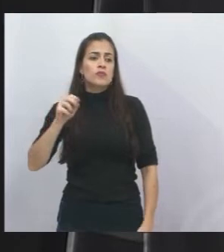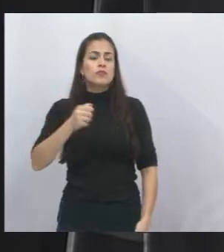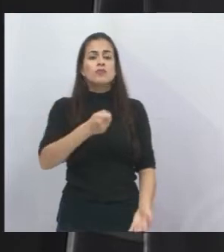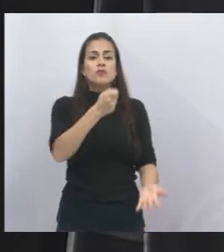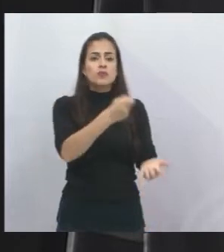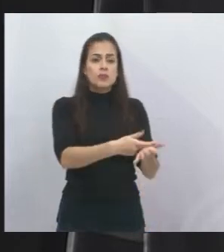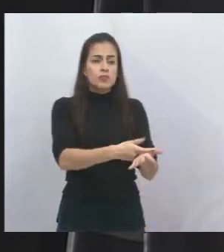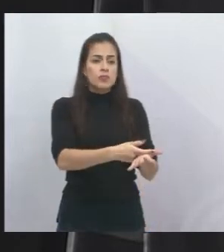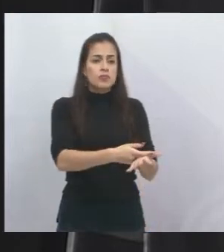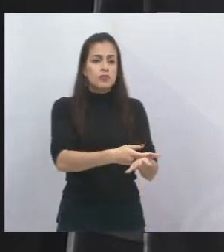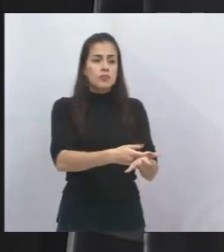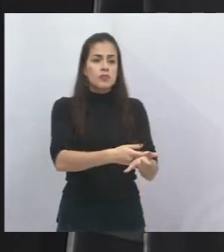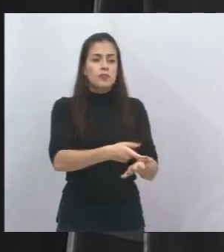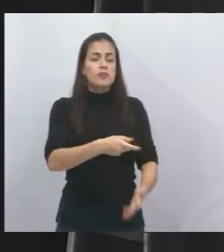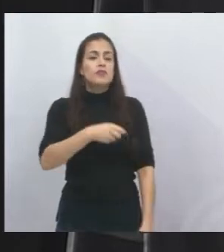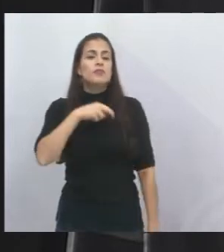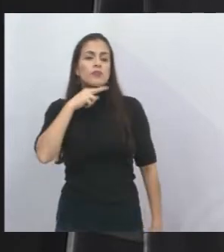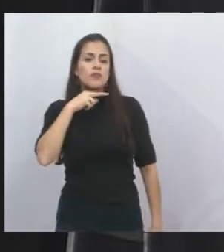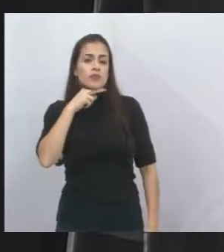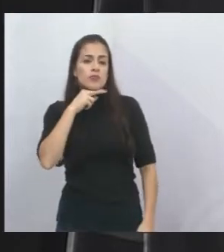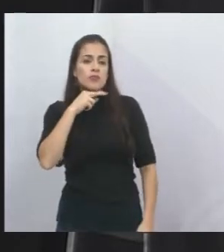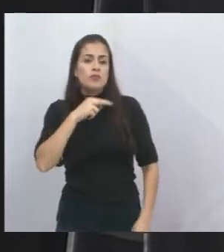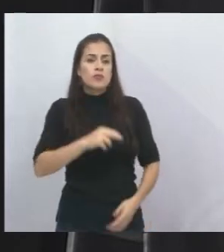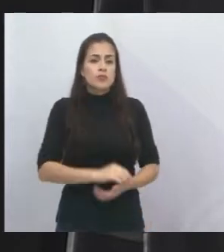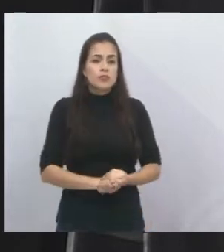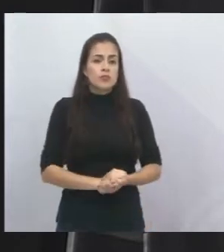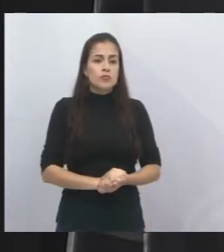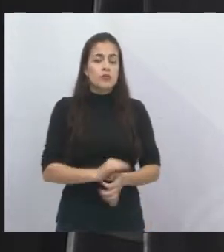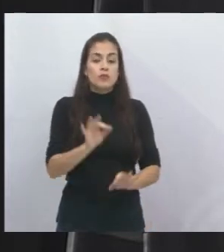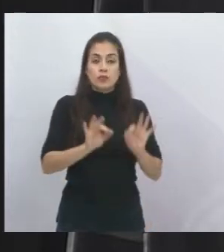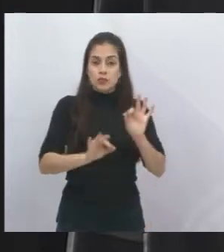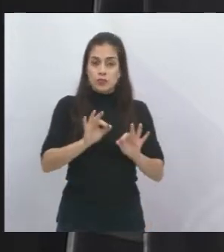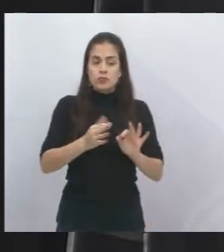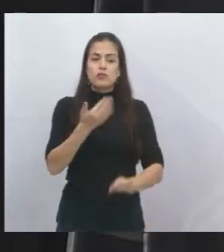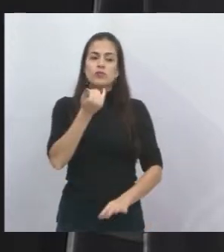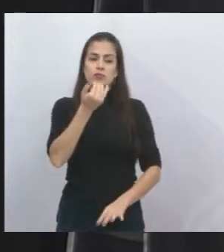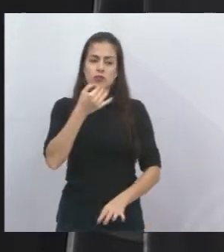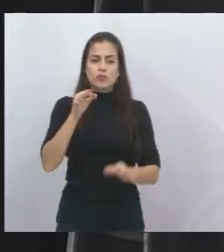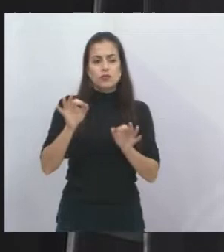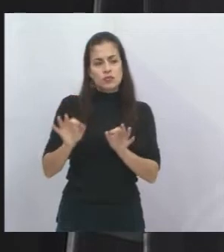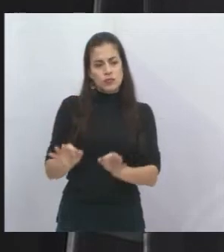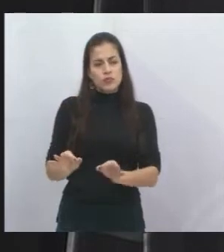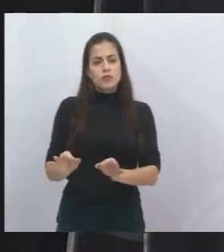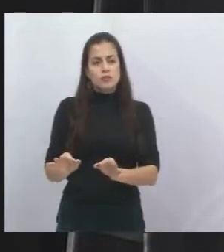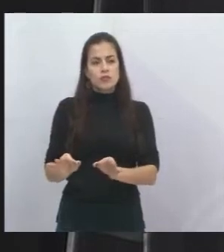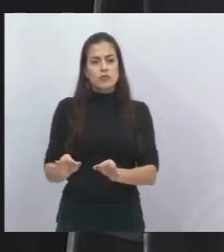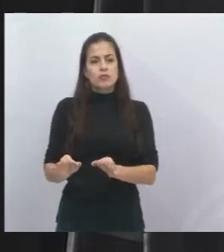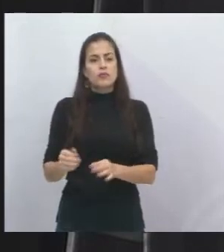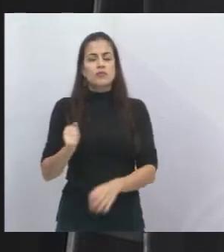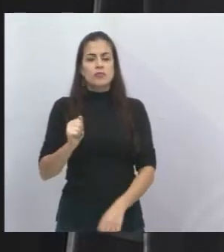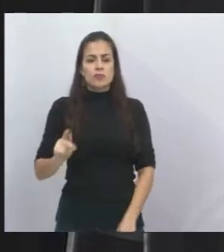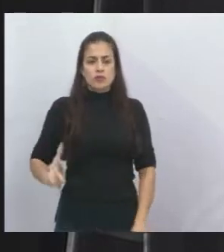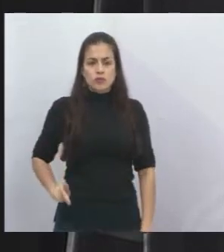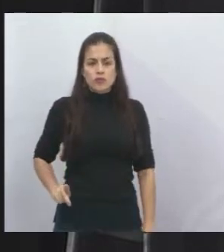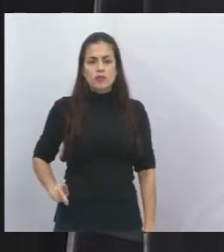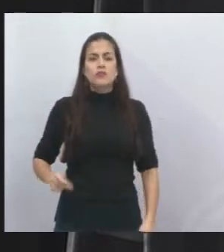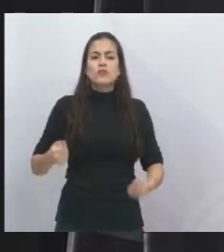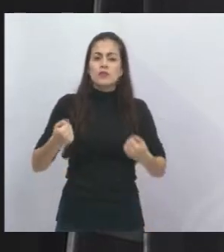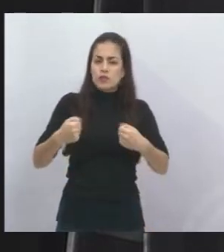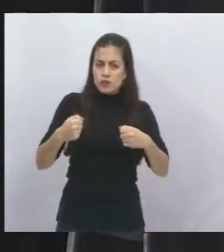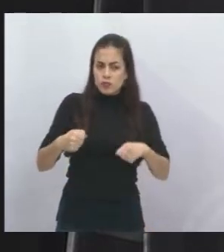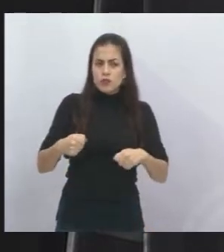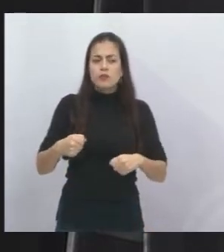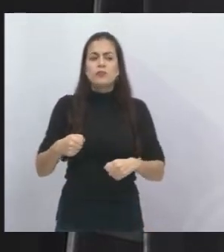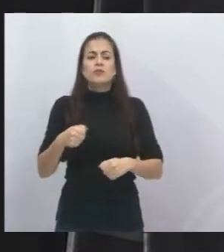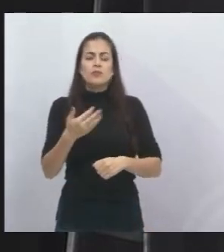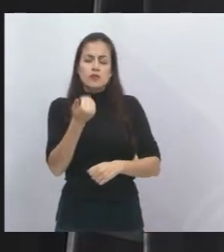que eu fiz, né? A justificativa para a alimentação, eu acho correta. O aposentado, sim, tem que se alimentar, tem que se cuidar, tem que tratar